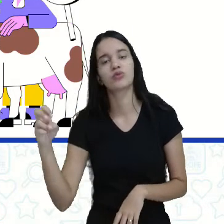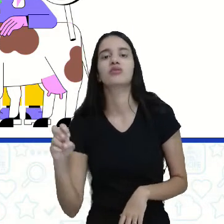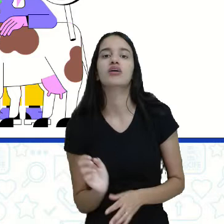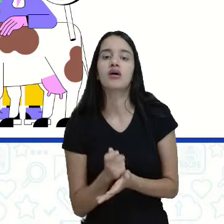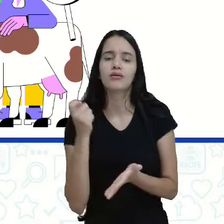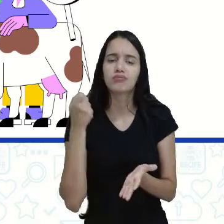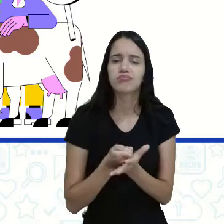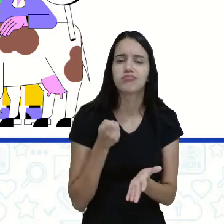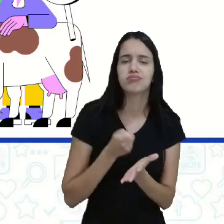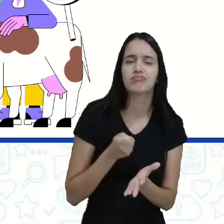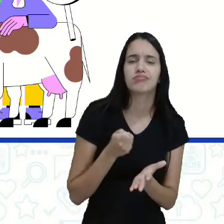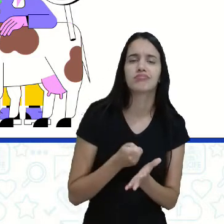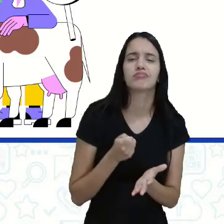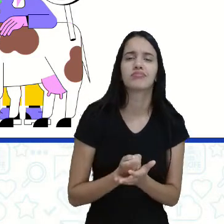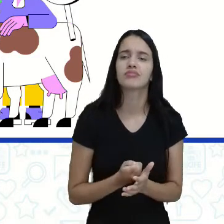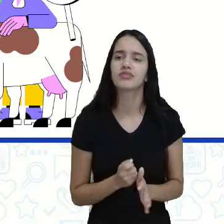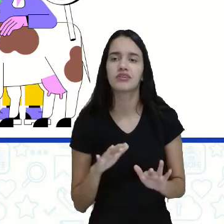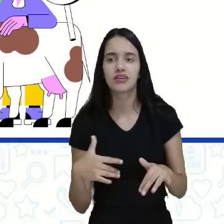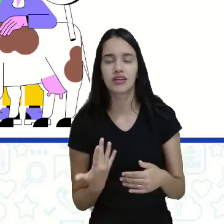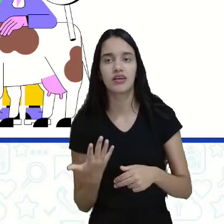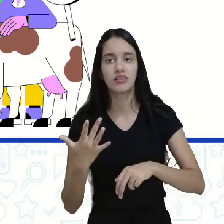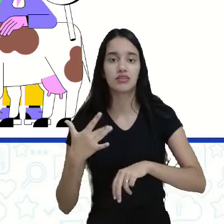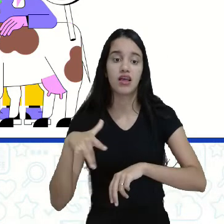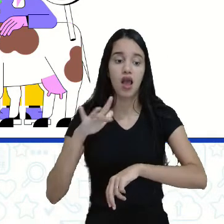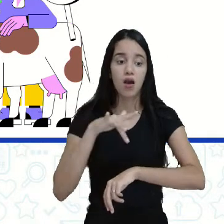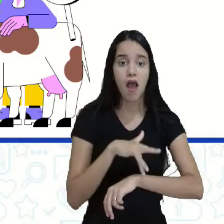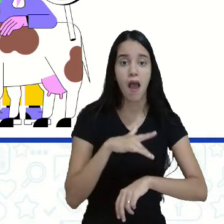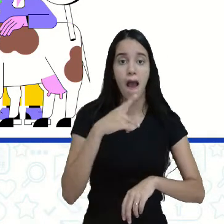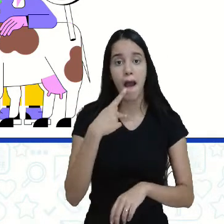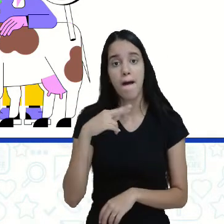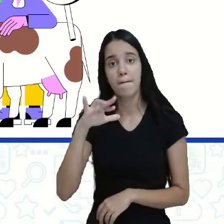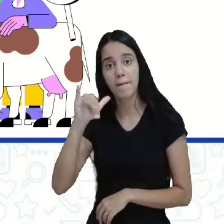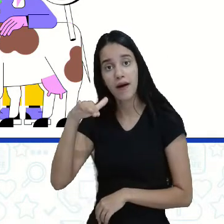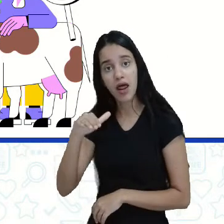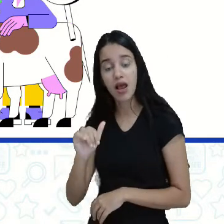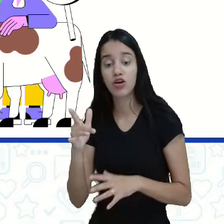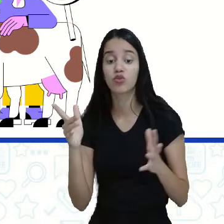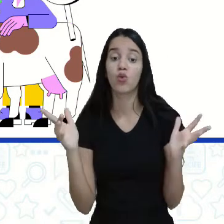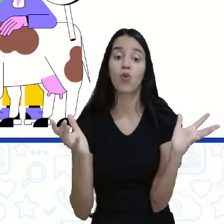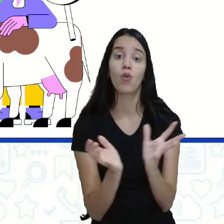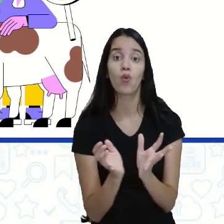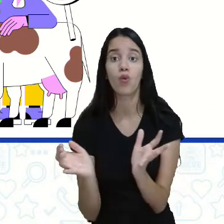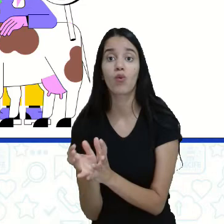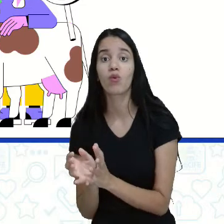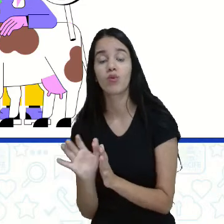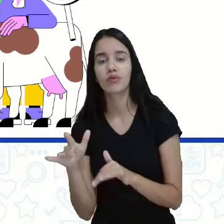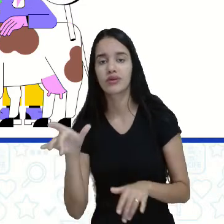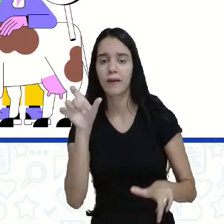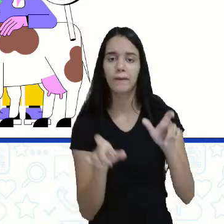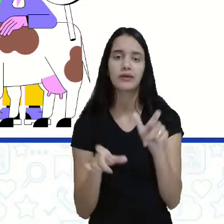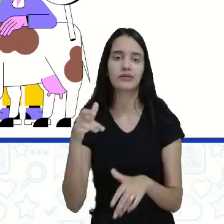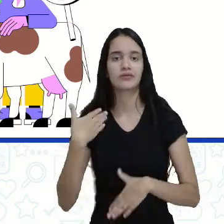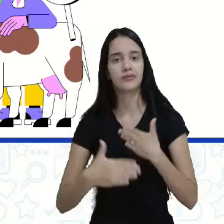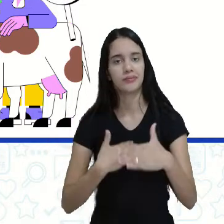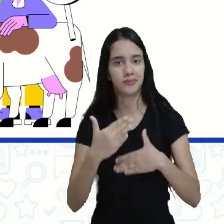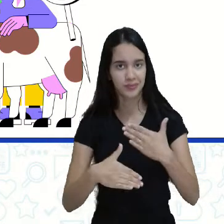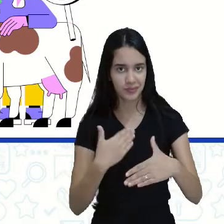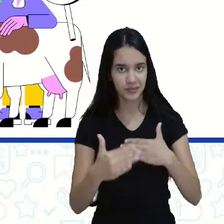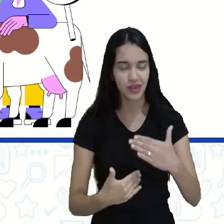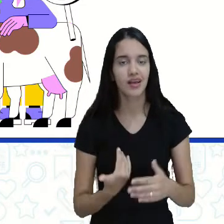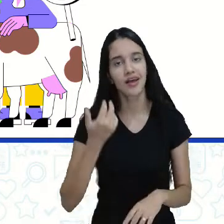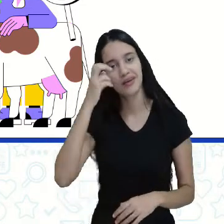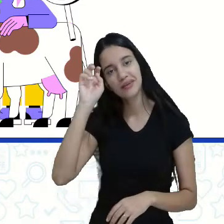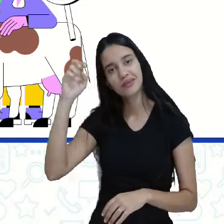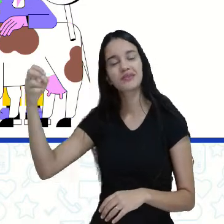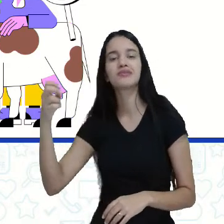resistente à praga. E aí, vai ter que ter geneticista, vai ter um grupo de especialistas que vão desenvolver nessa